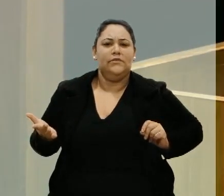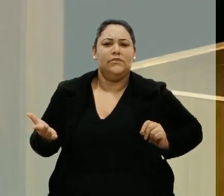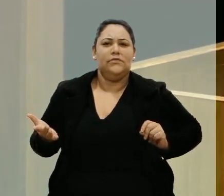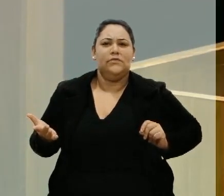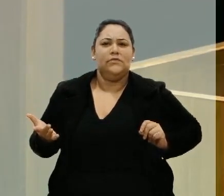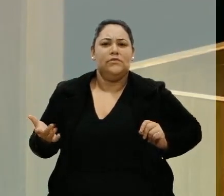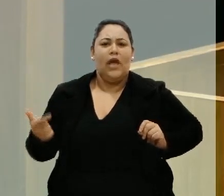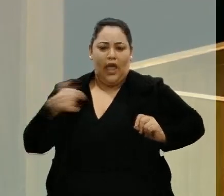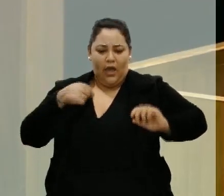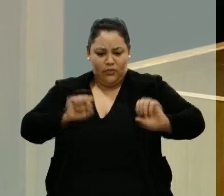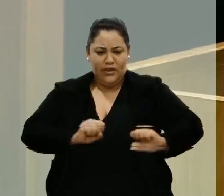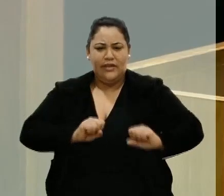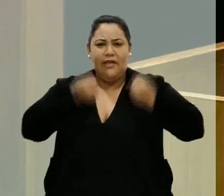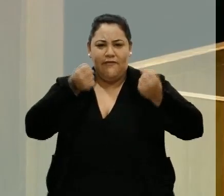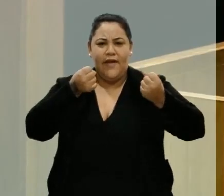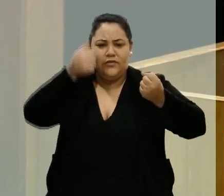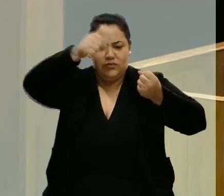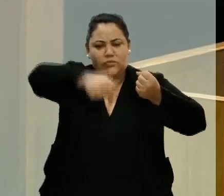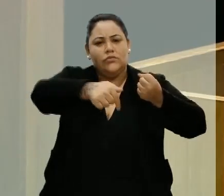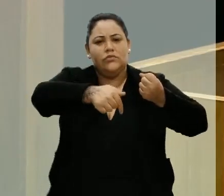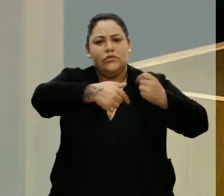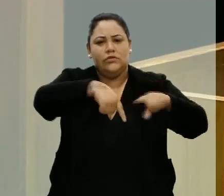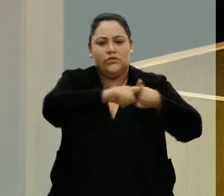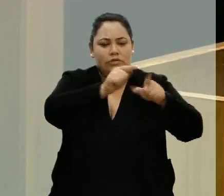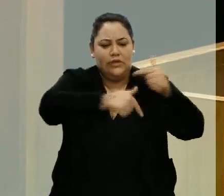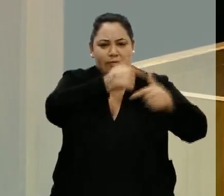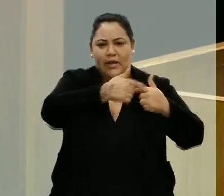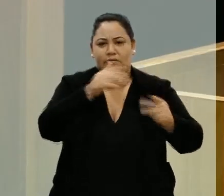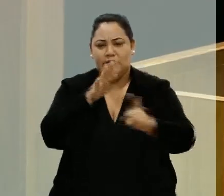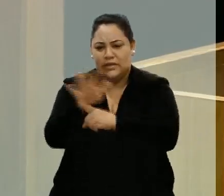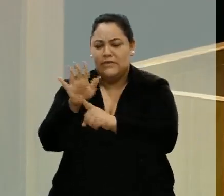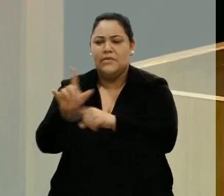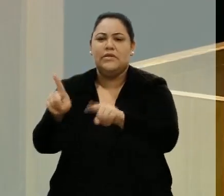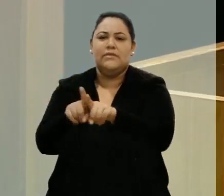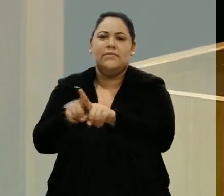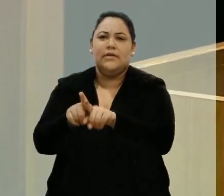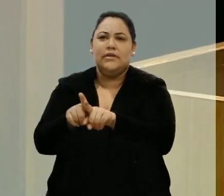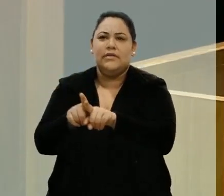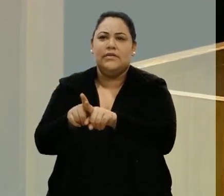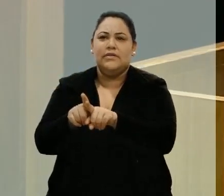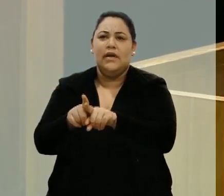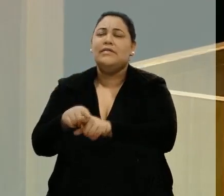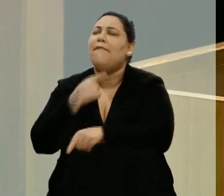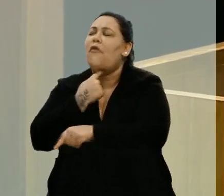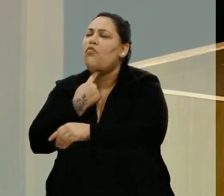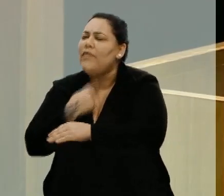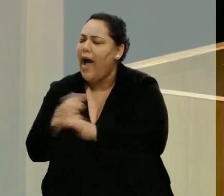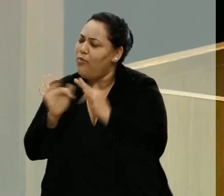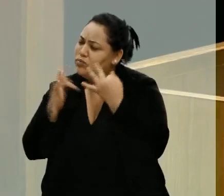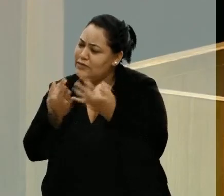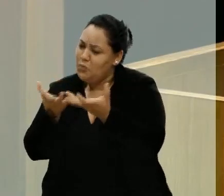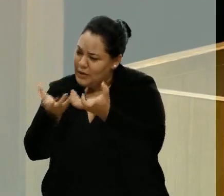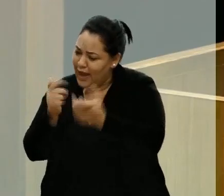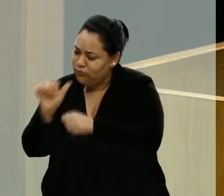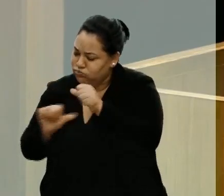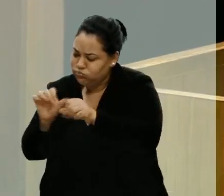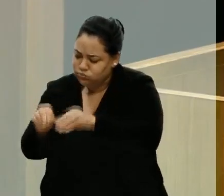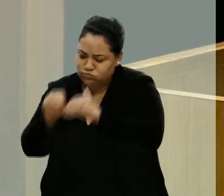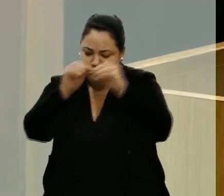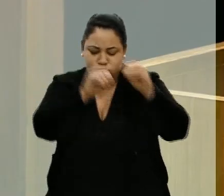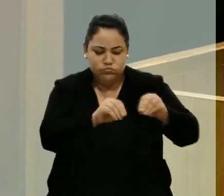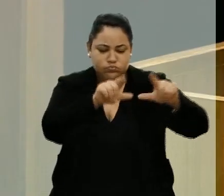Eu defendo essa demanda, esse desejo da população. Sou um